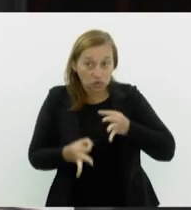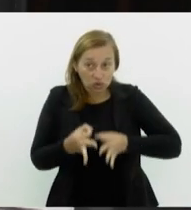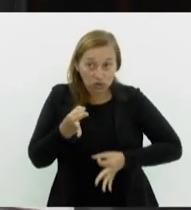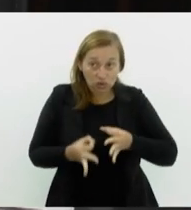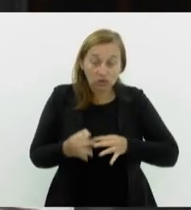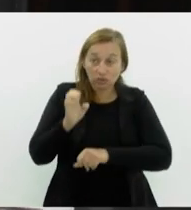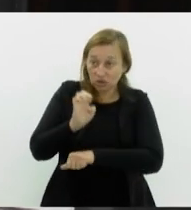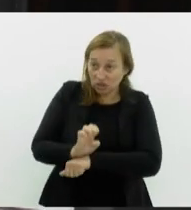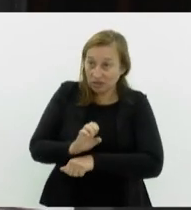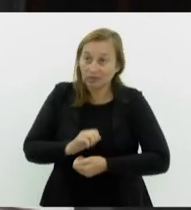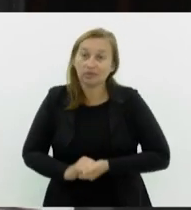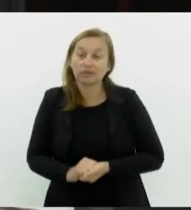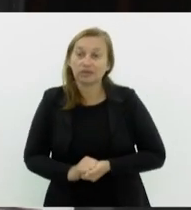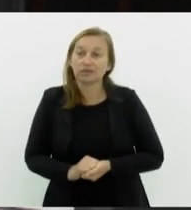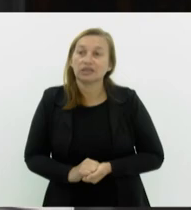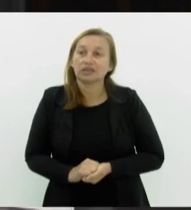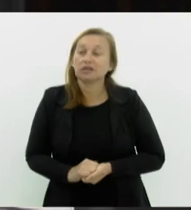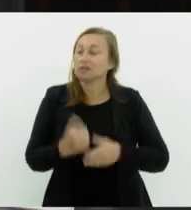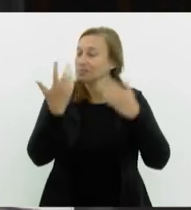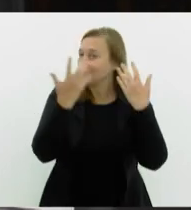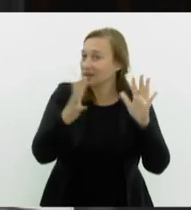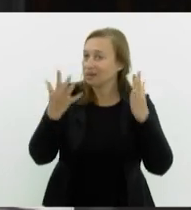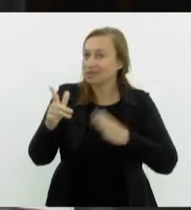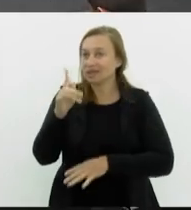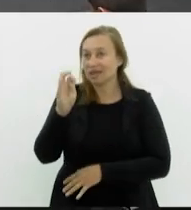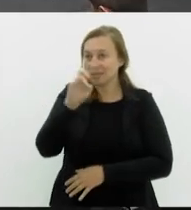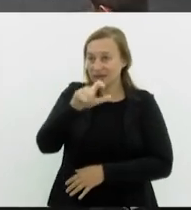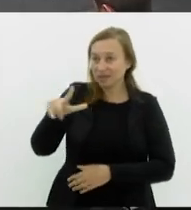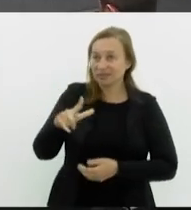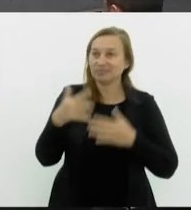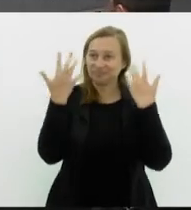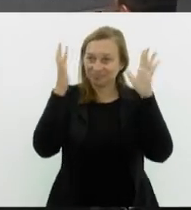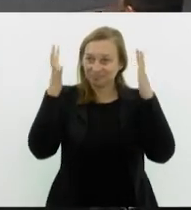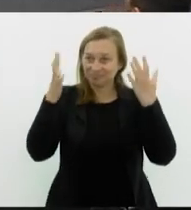do Estado. Parabéns, Gabriel.